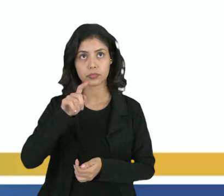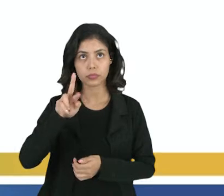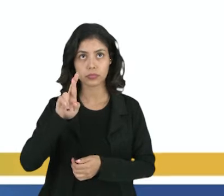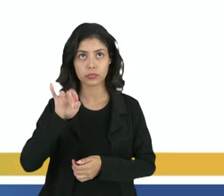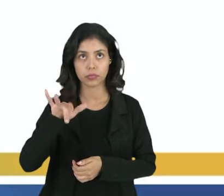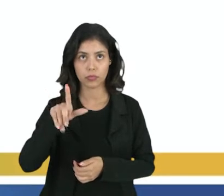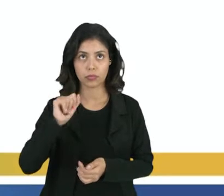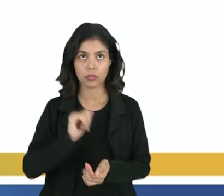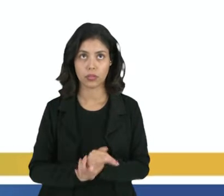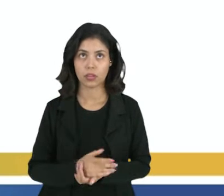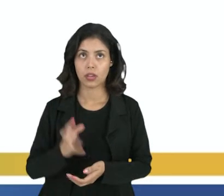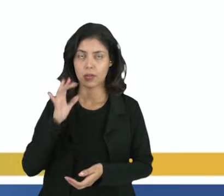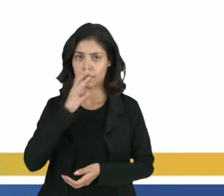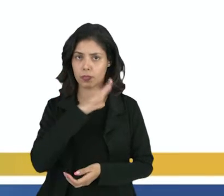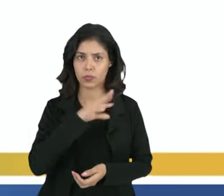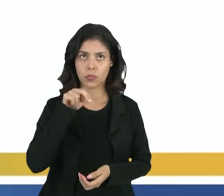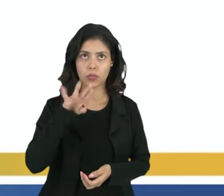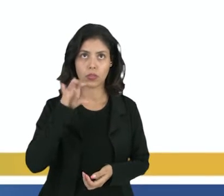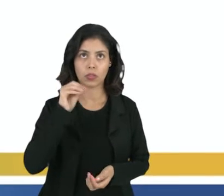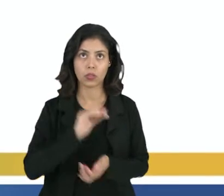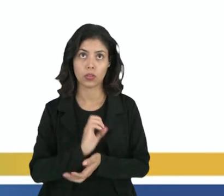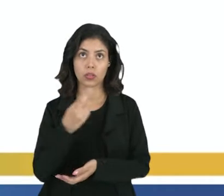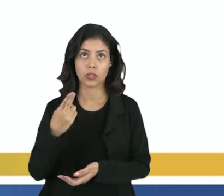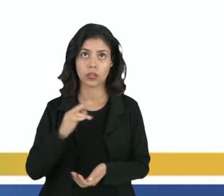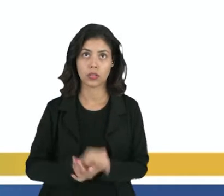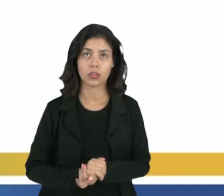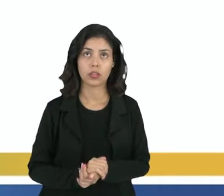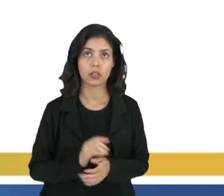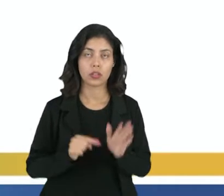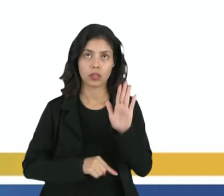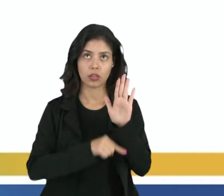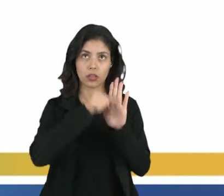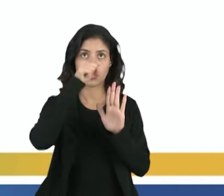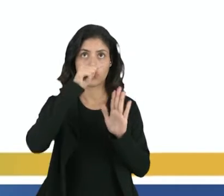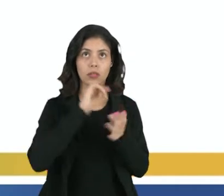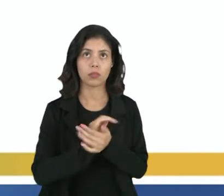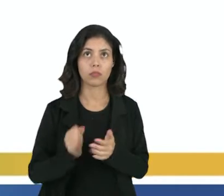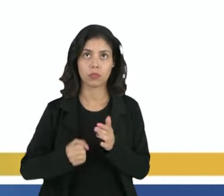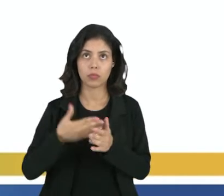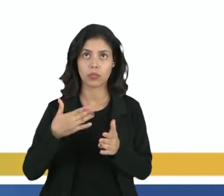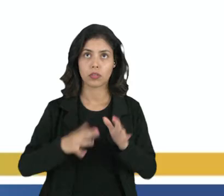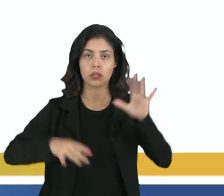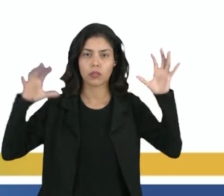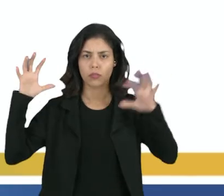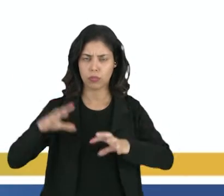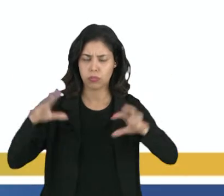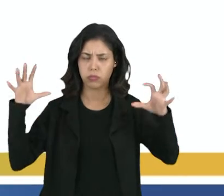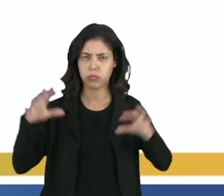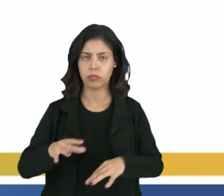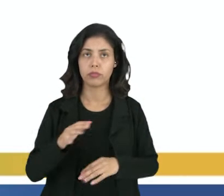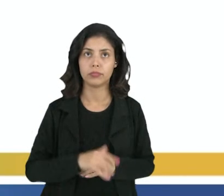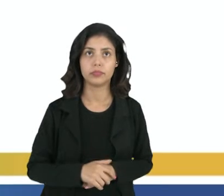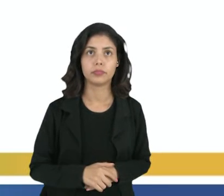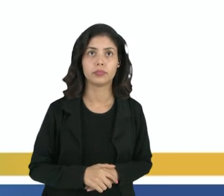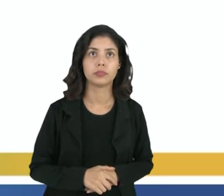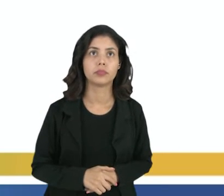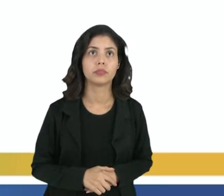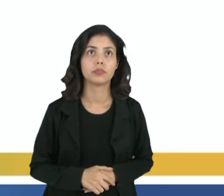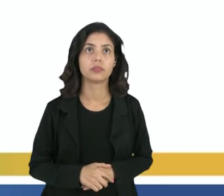ele é equatorial, quente e úmido, ou seja, tem elevadas temperaturas e muitas